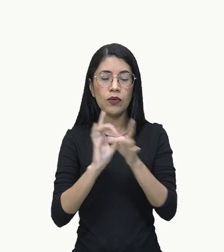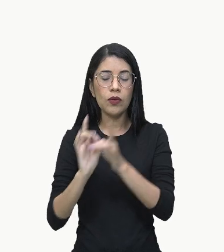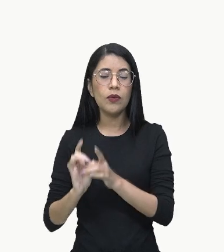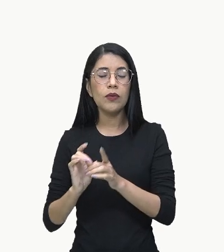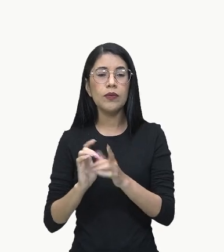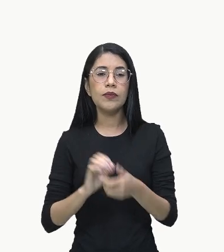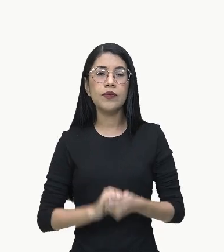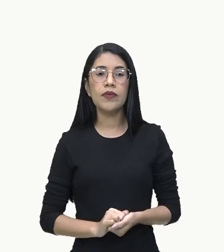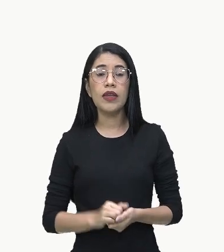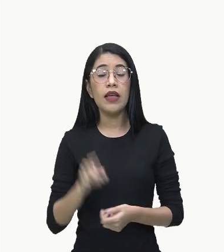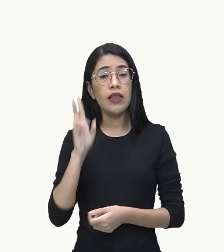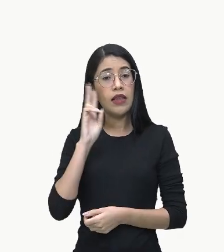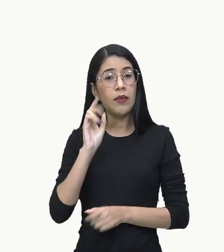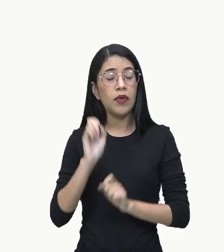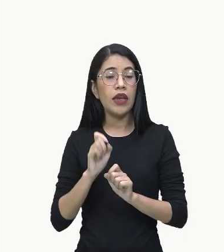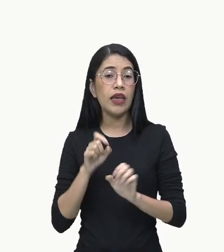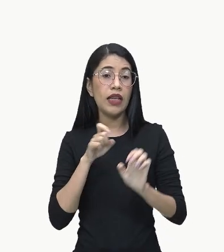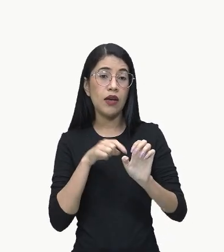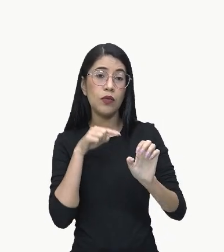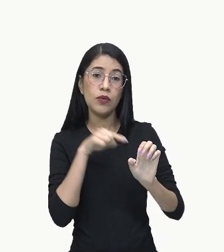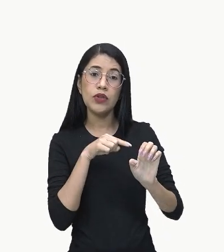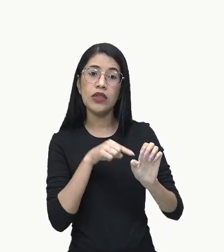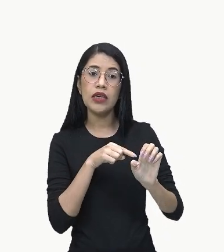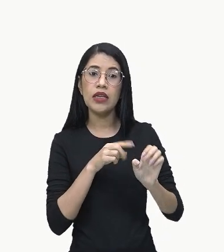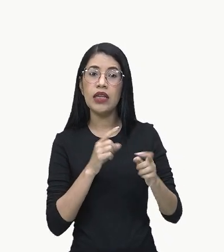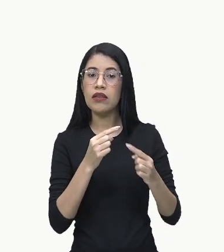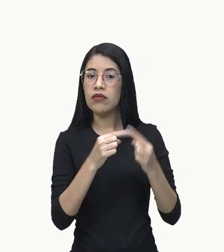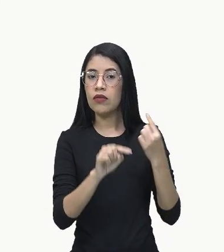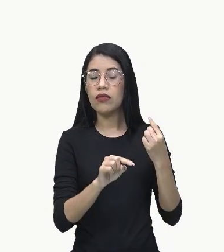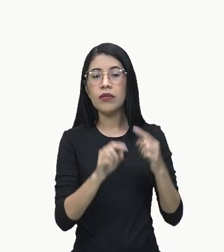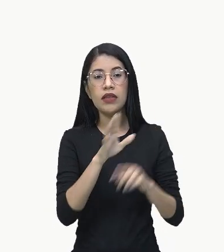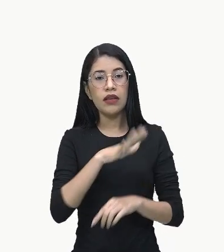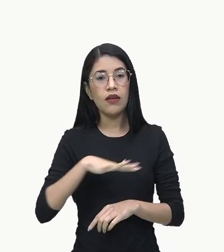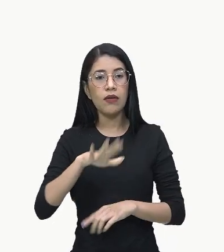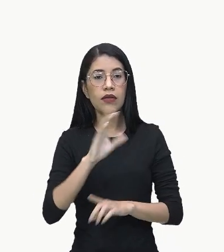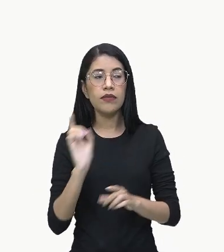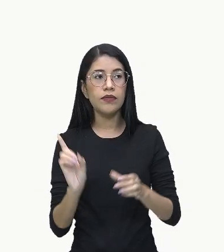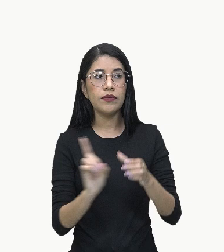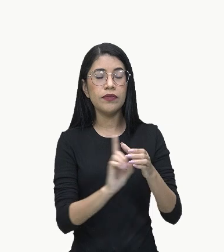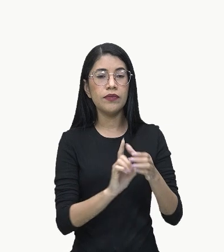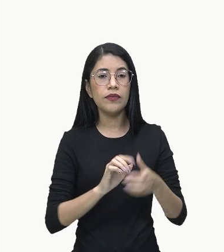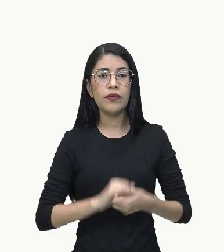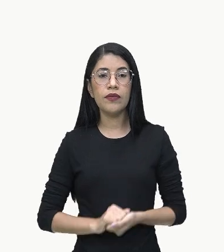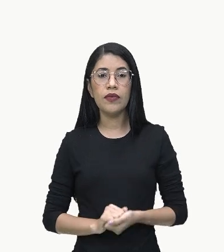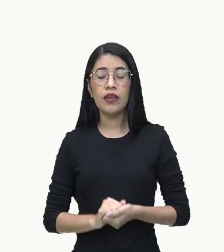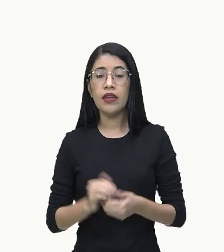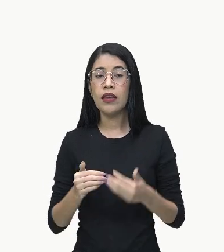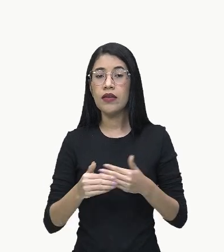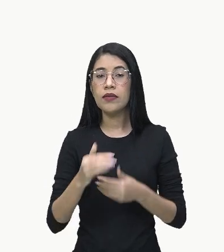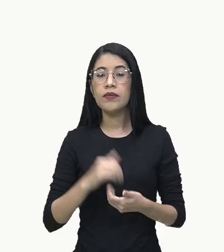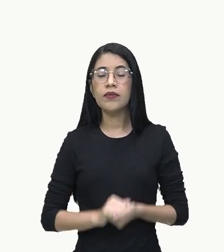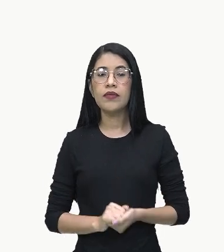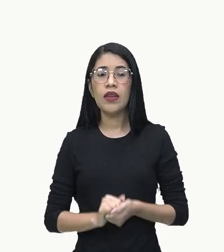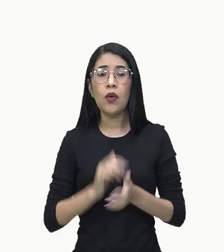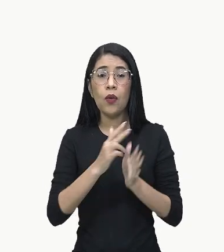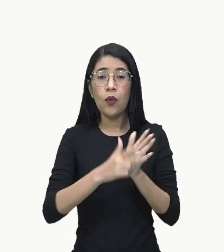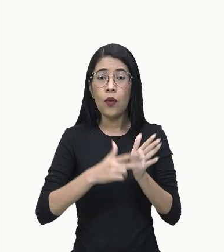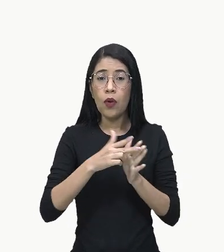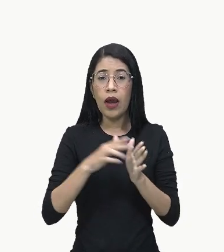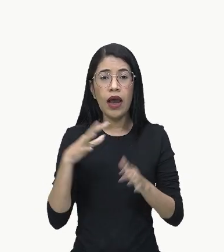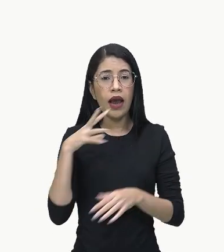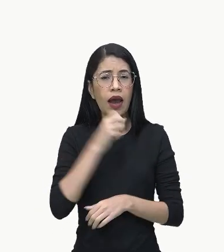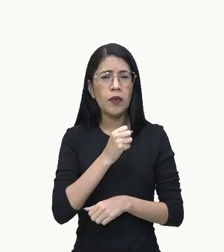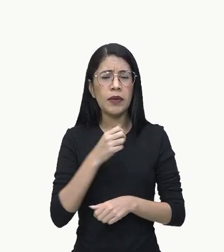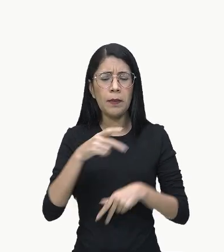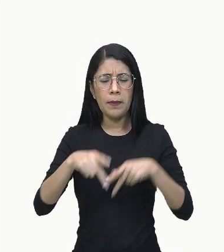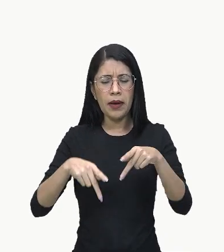ele é Gauche, ele é o lado esquerdo, ele está em desacordo, correto? E aí ele segue: o bonde passa cheio de